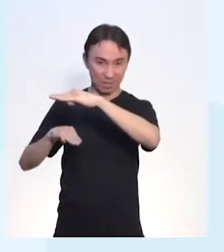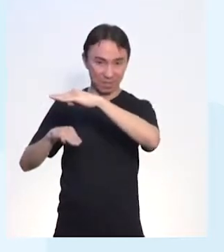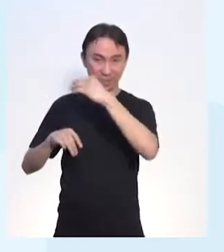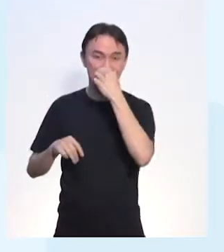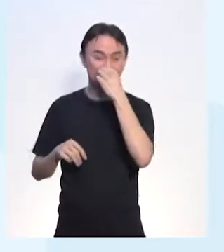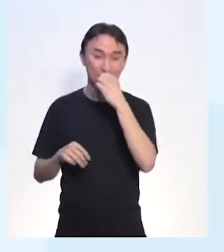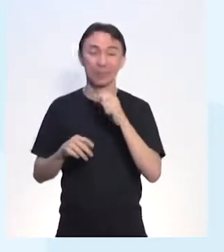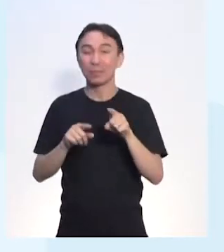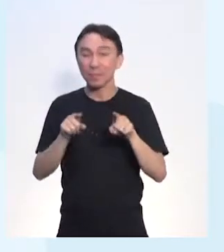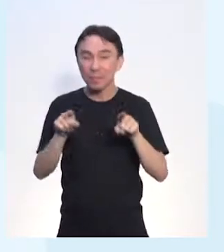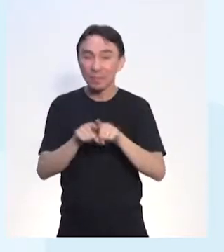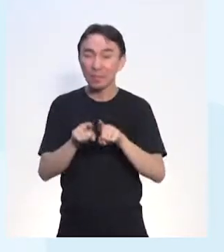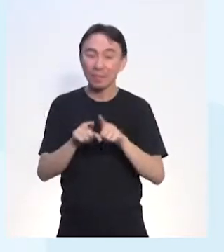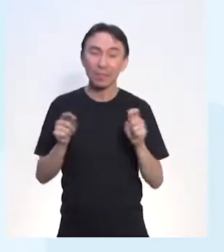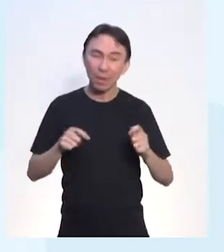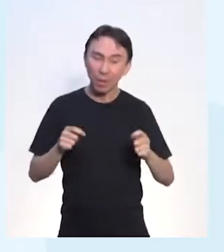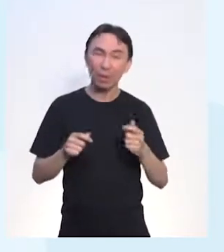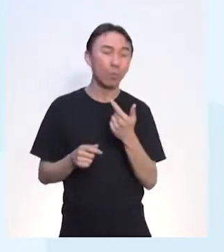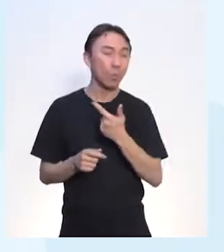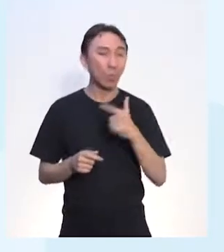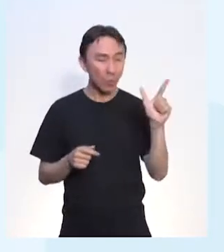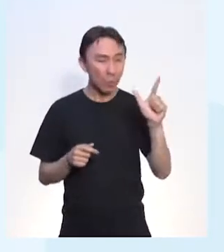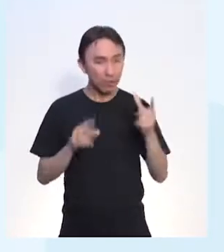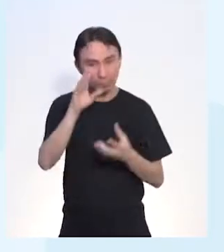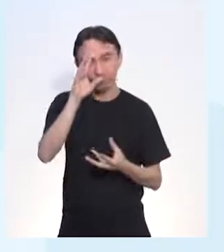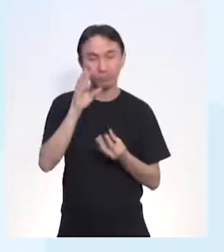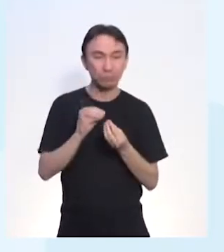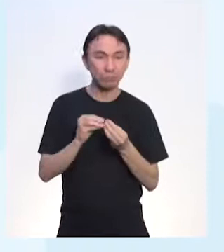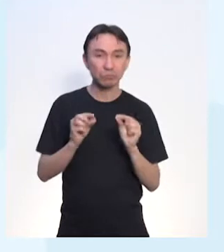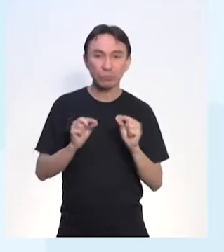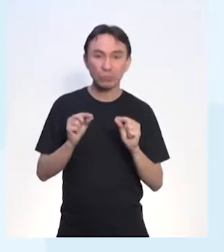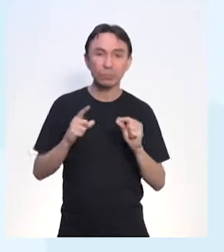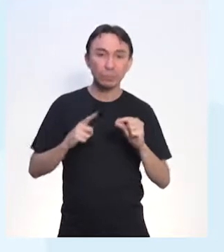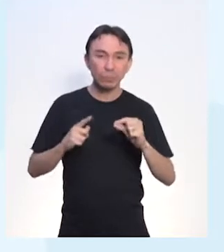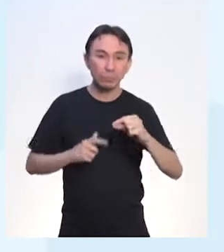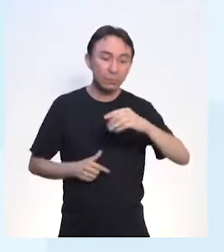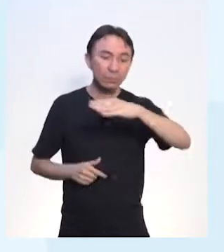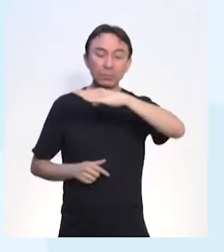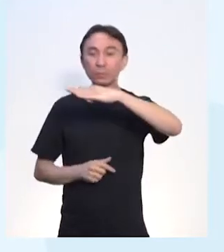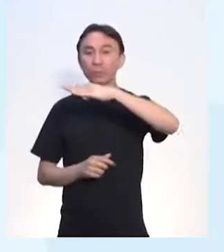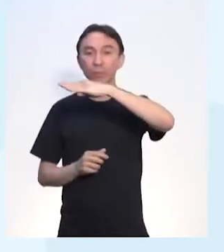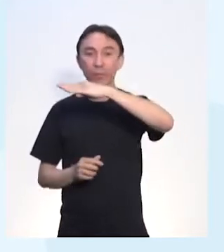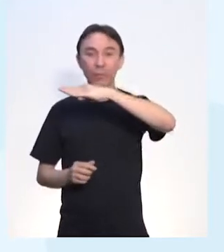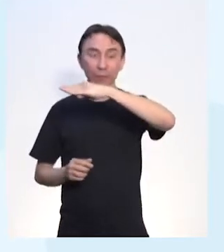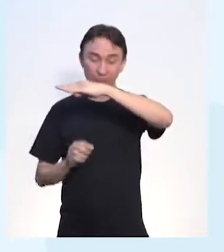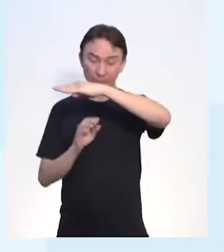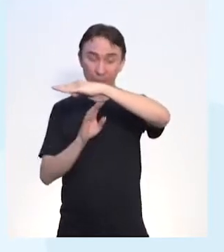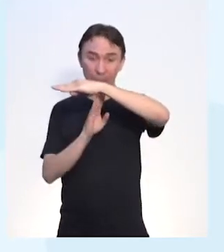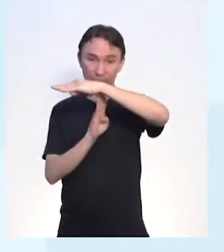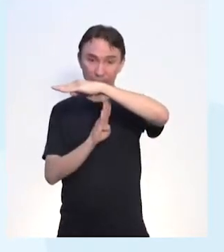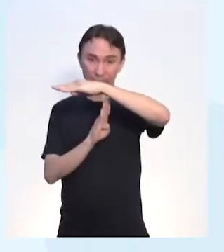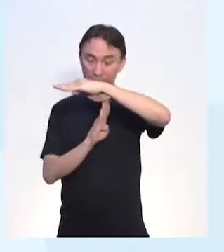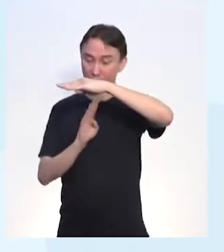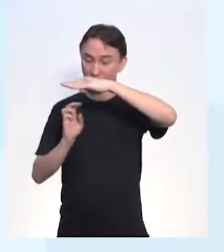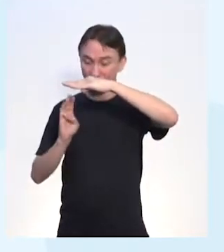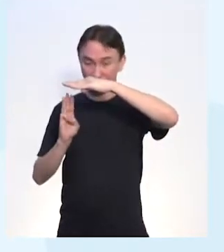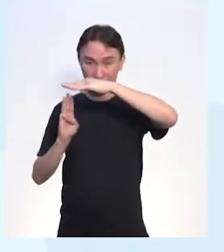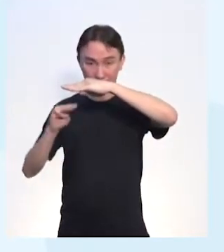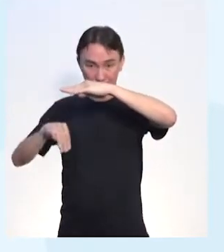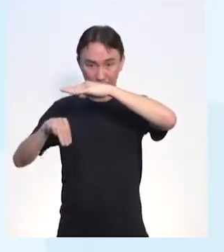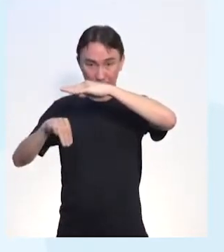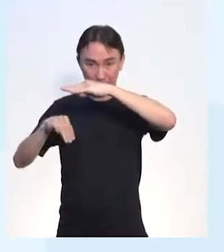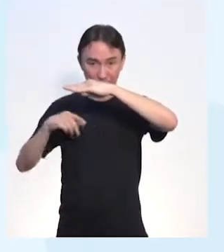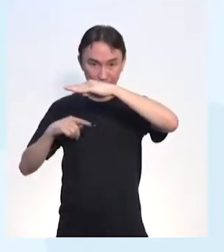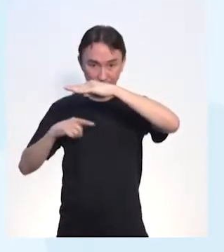outra relação daqui. Vou pegar os denominadores e passar multiplicando para os lados contrários,